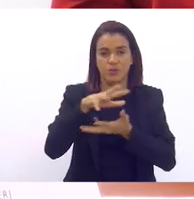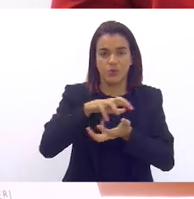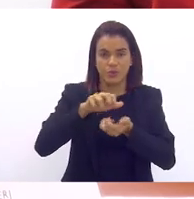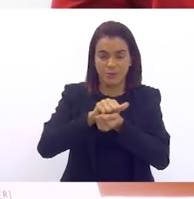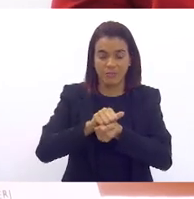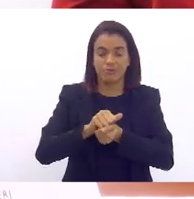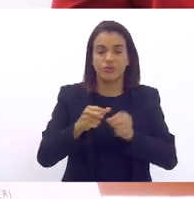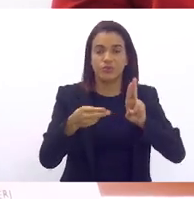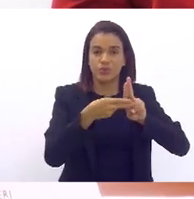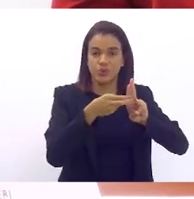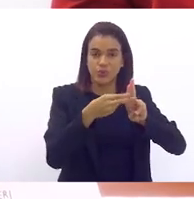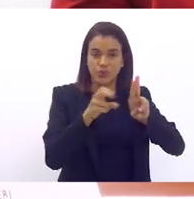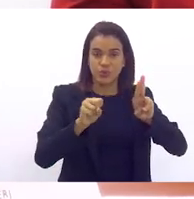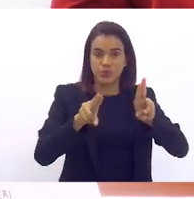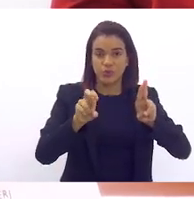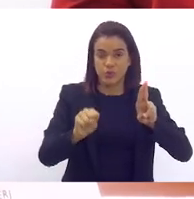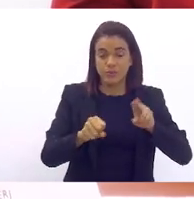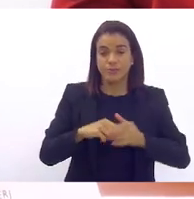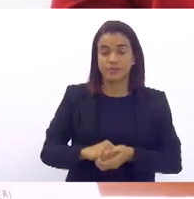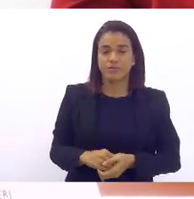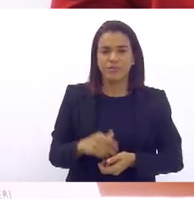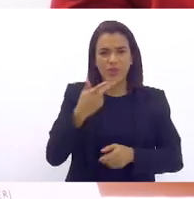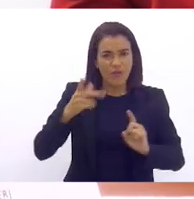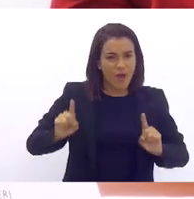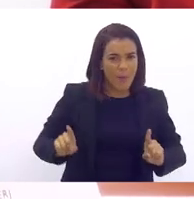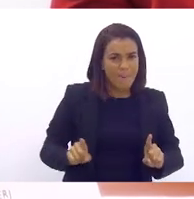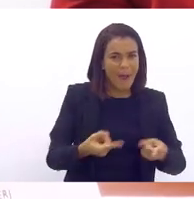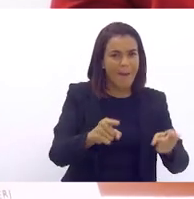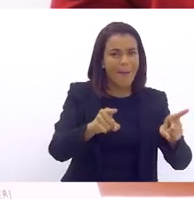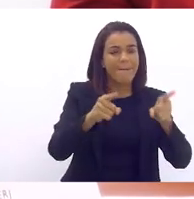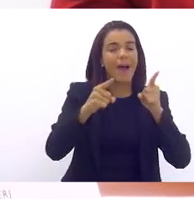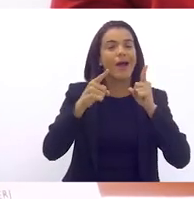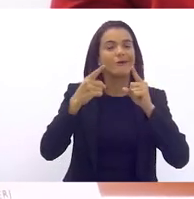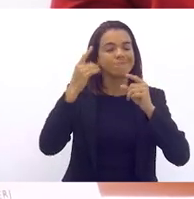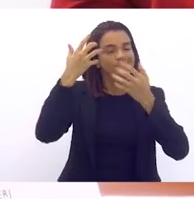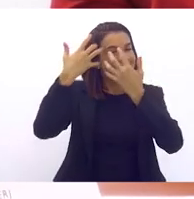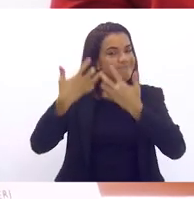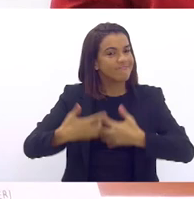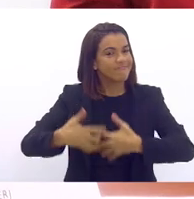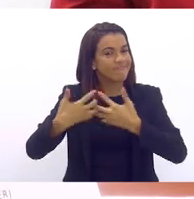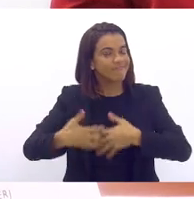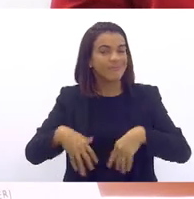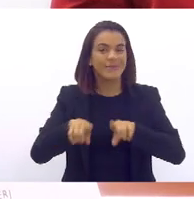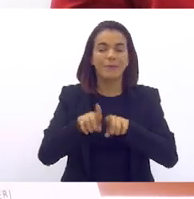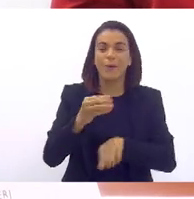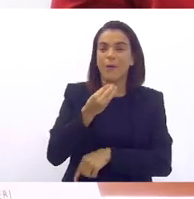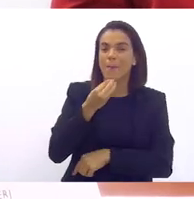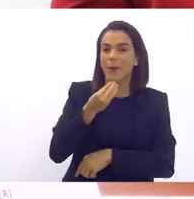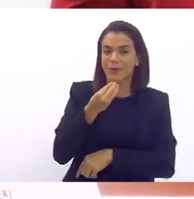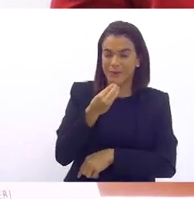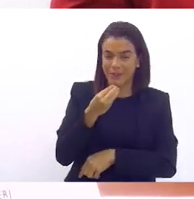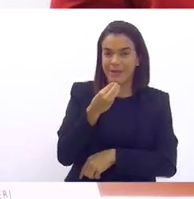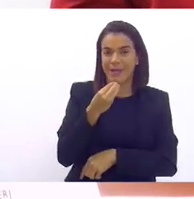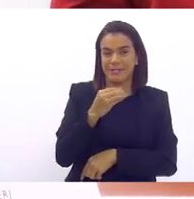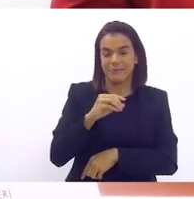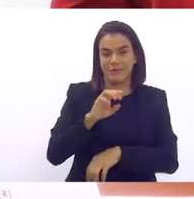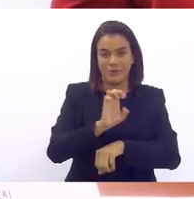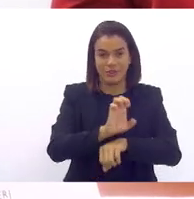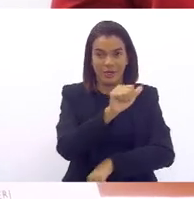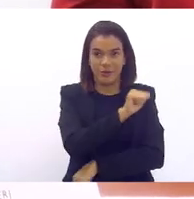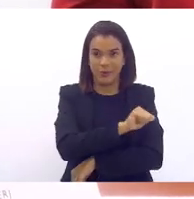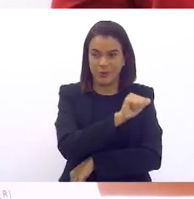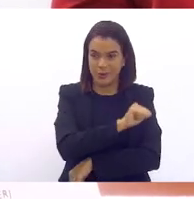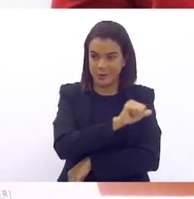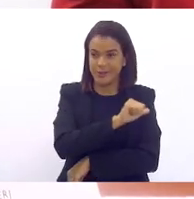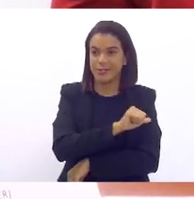sistema de saúde eu digo isso como uma provocação mas ao mesmo tempo com uma oportunidade imensa pro estado do Rio de Janeiro